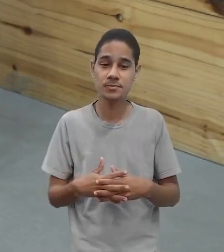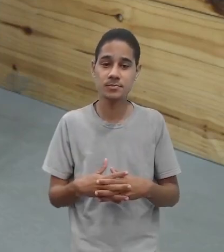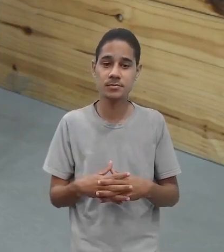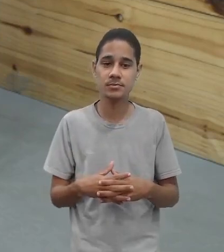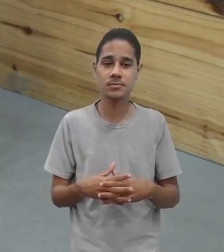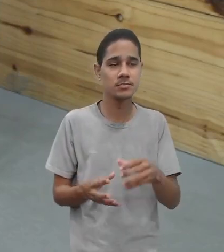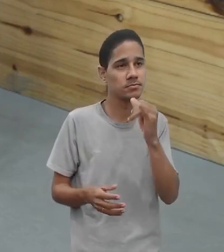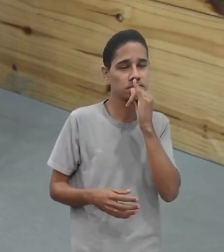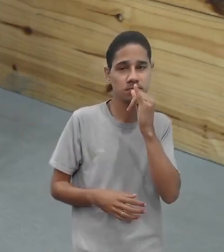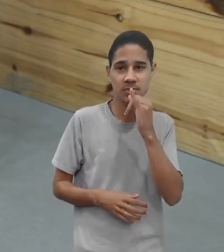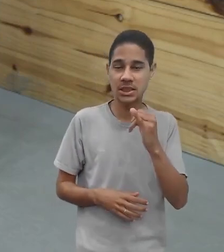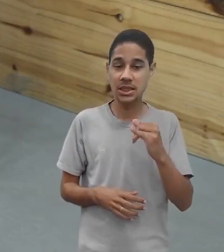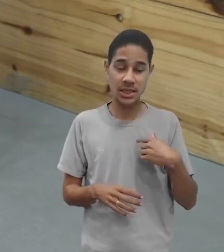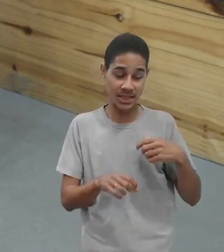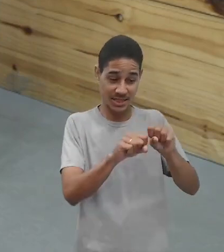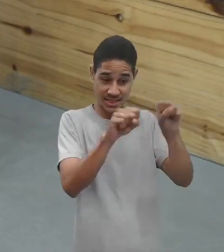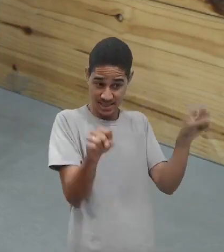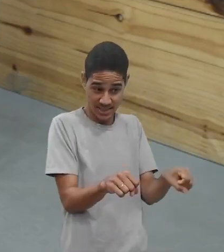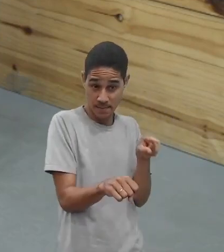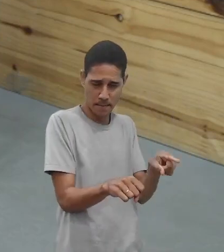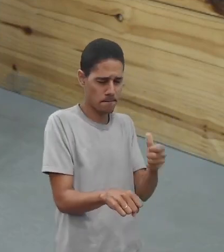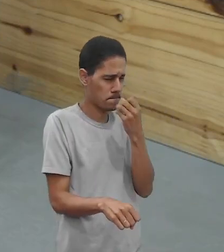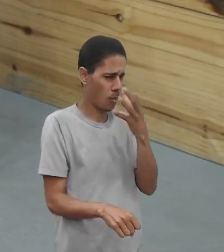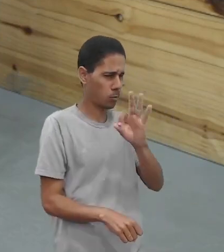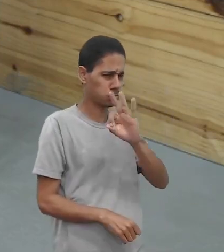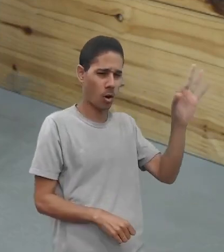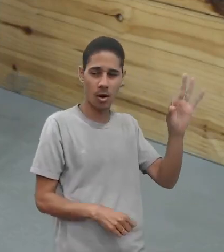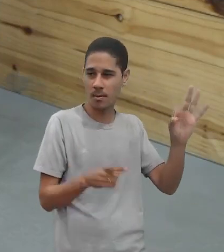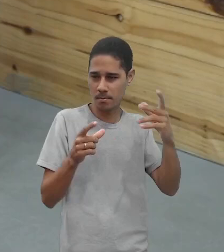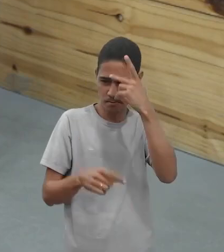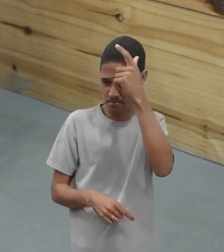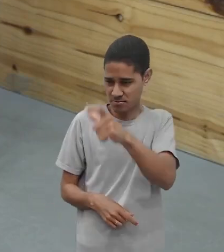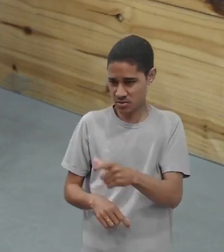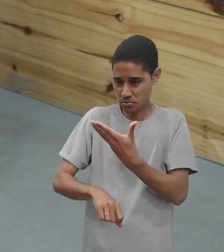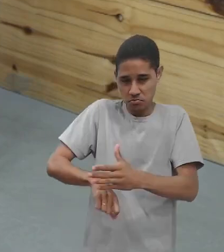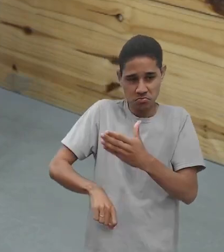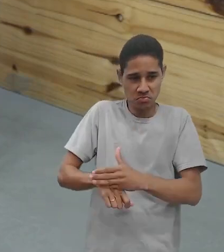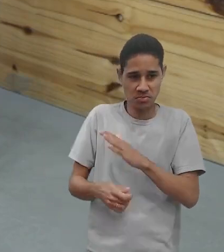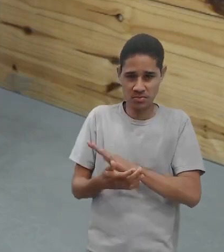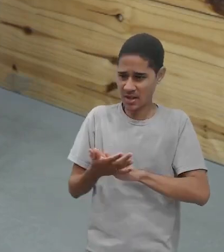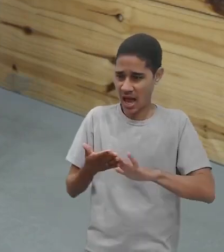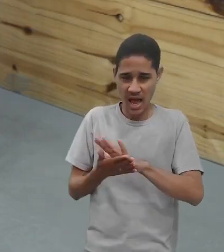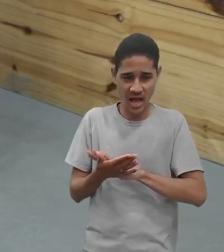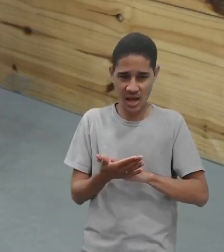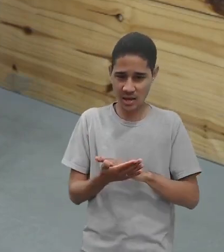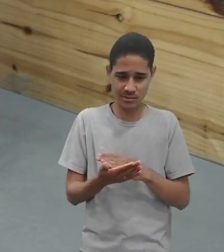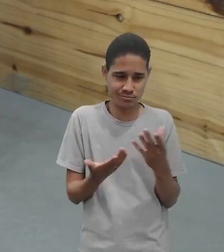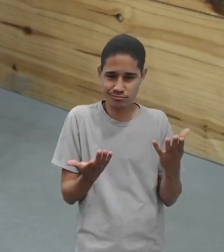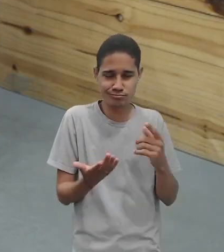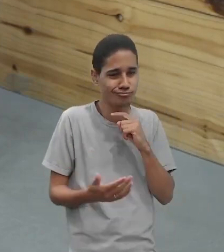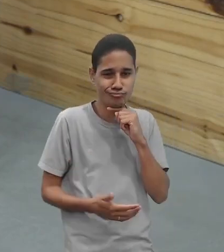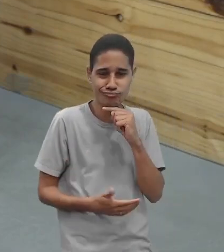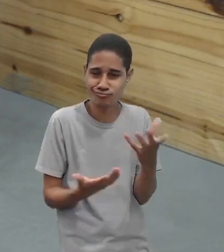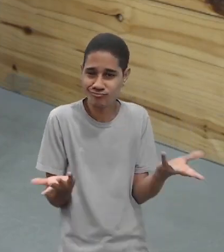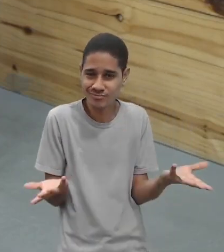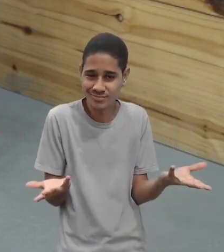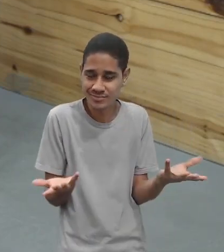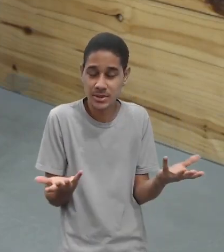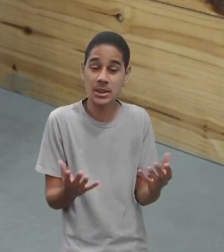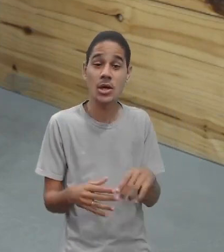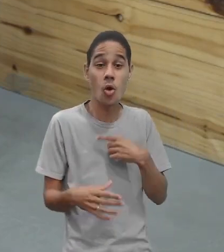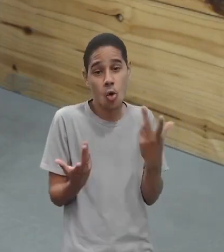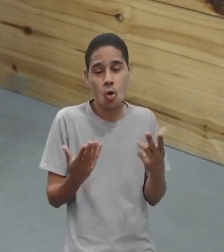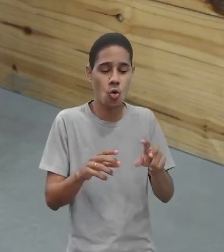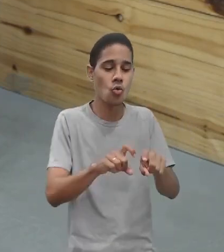se eu tiver um sistema bom, mas se não tiver a pessoa treinada, não vai funcionar. Então, é um conjunto. Se eu tenho um computador que